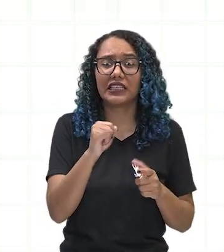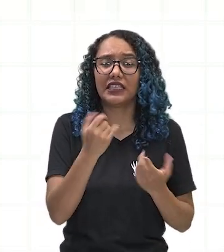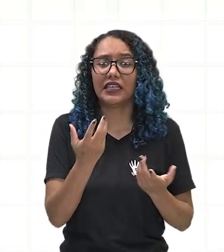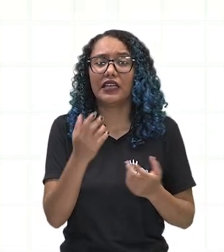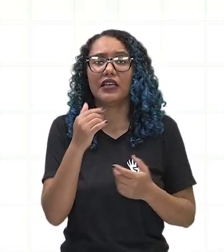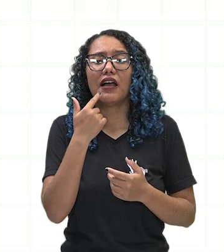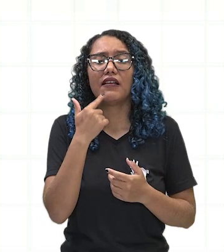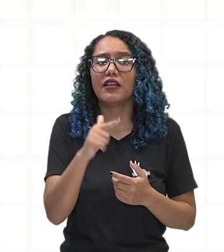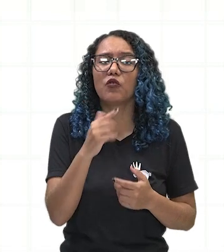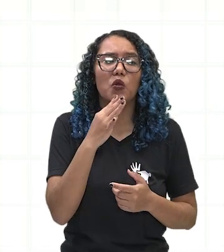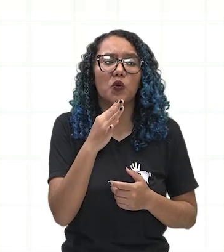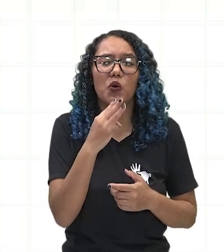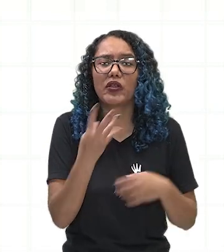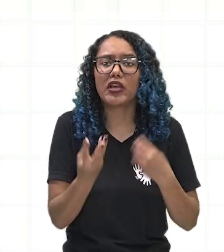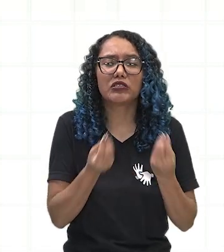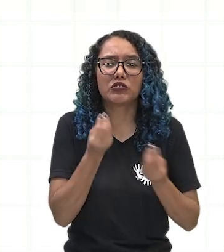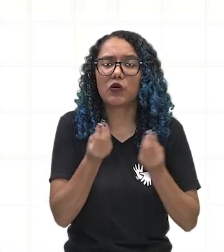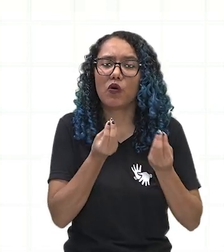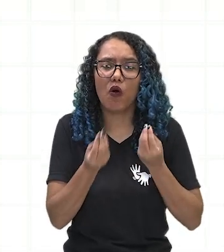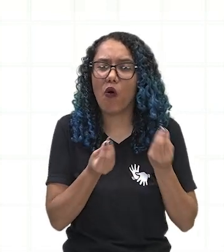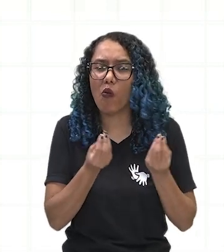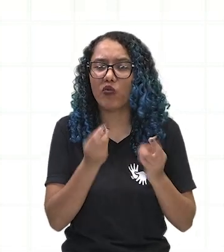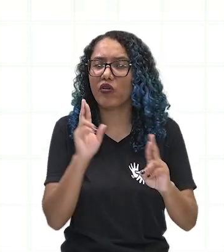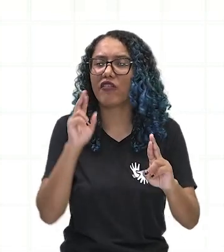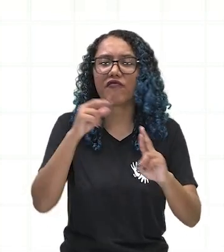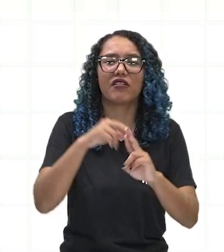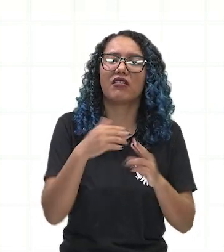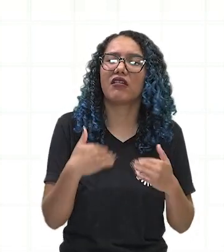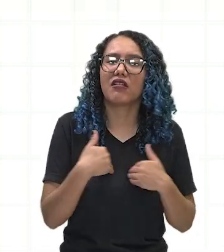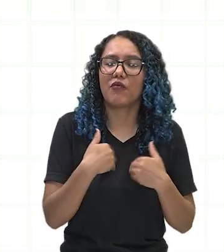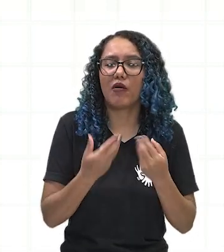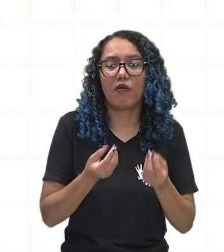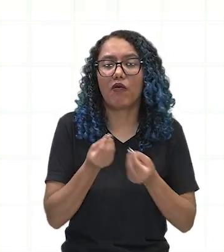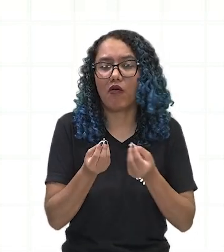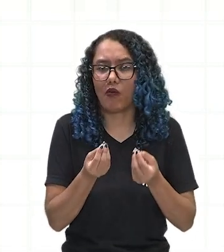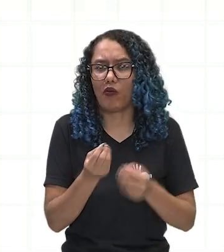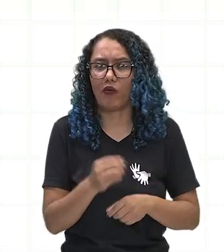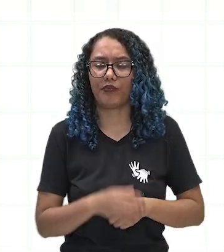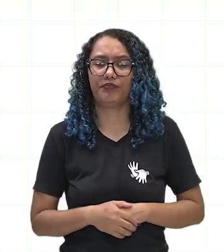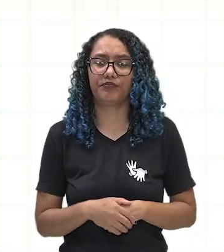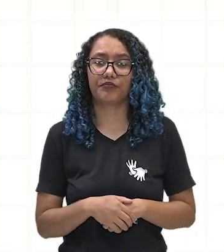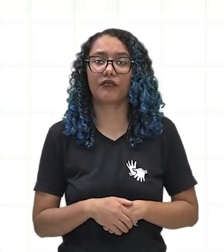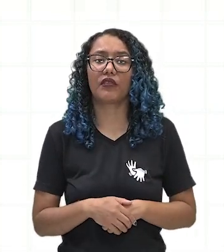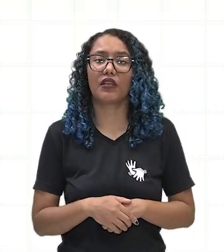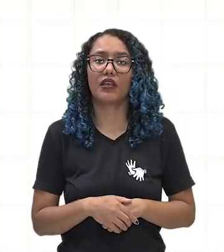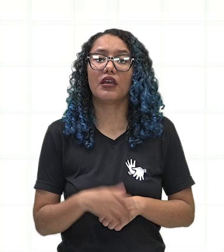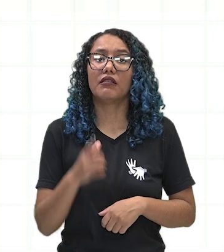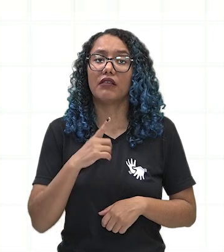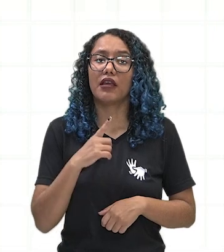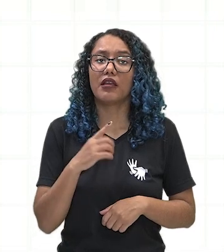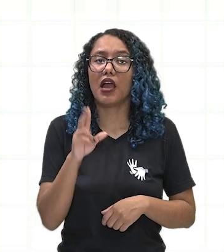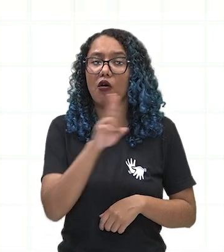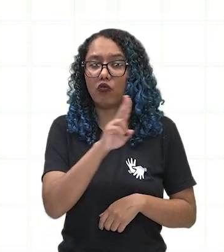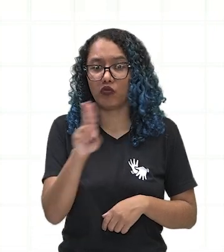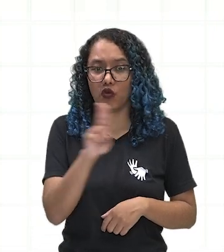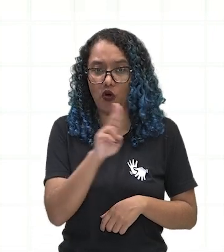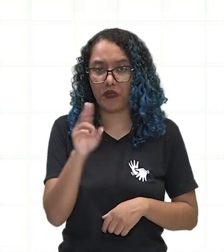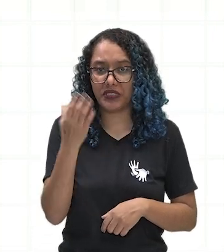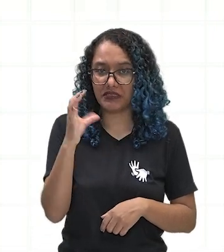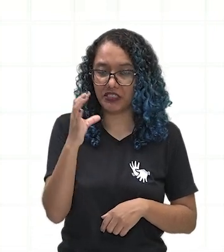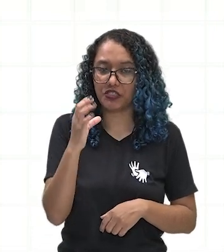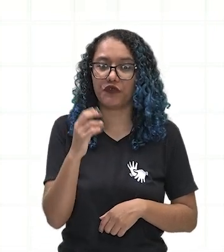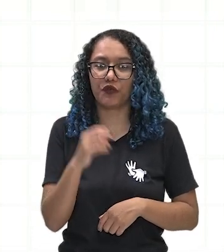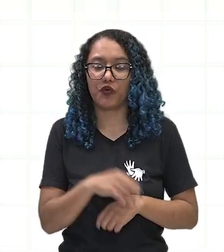souber o idioma? Na ciência, a gente tem aí essa nomenclatura binomial que vai classificar